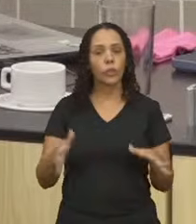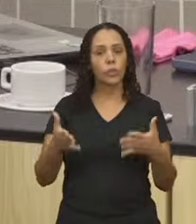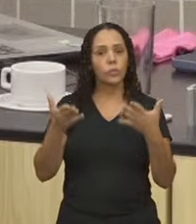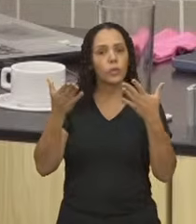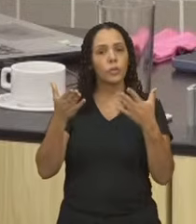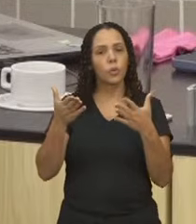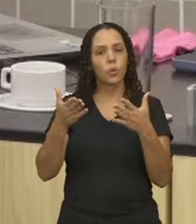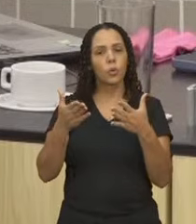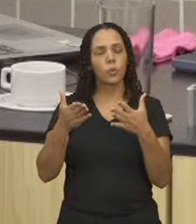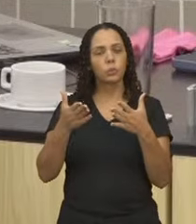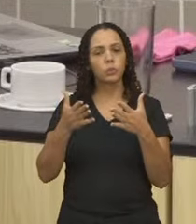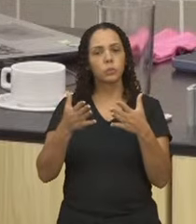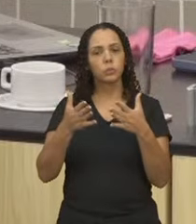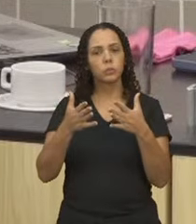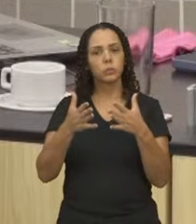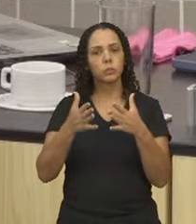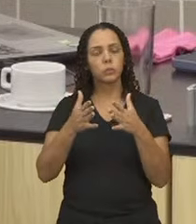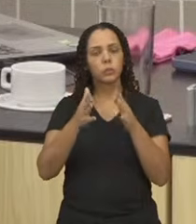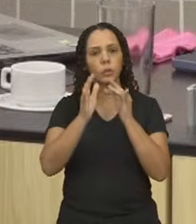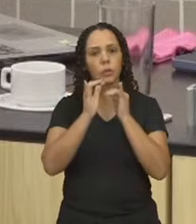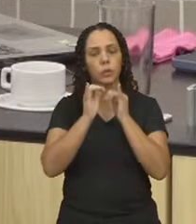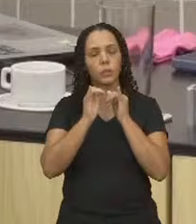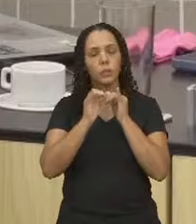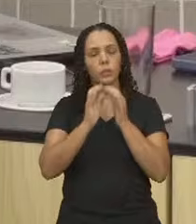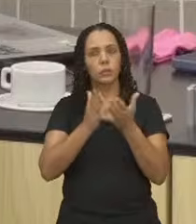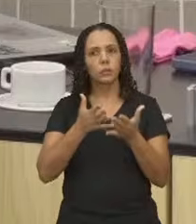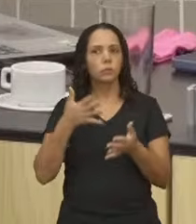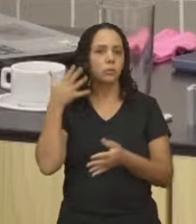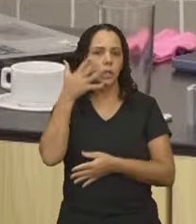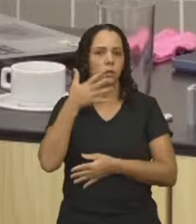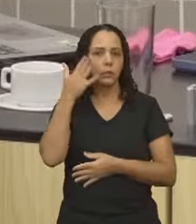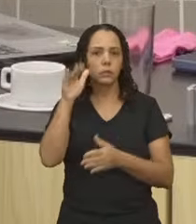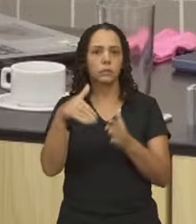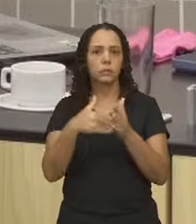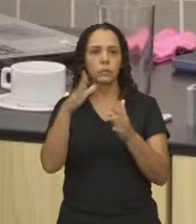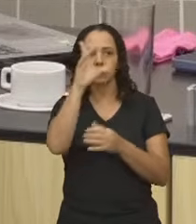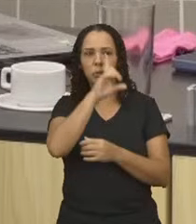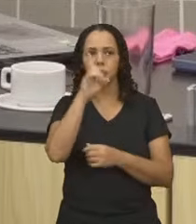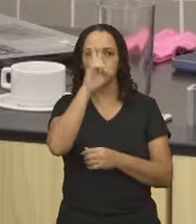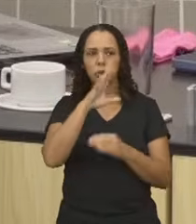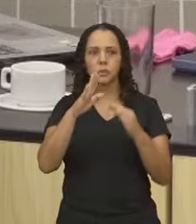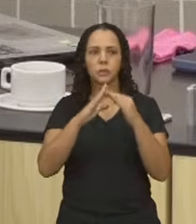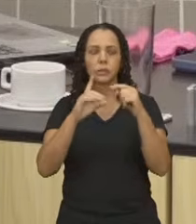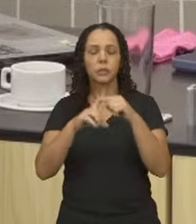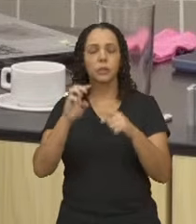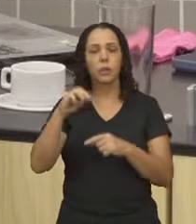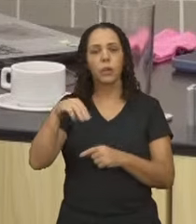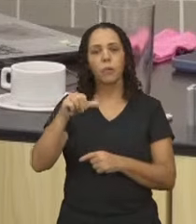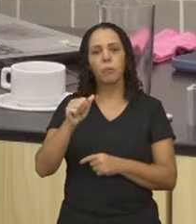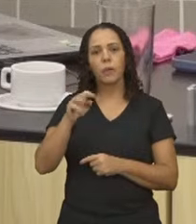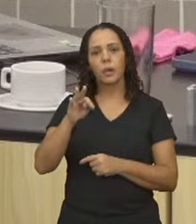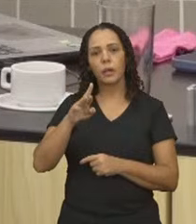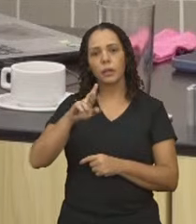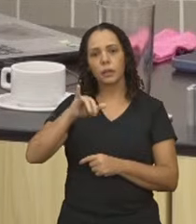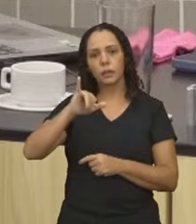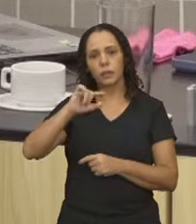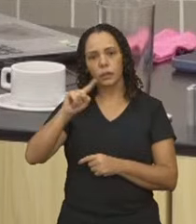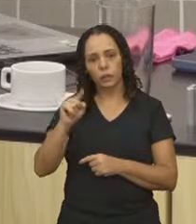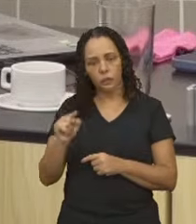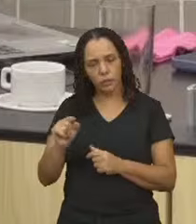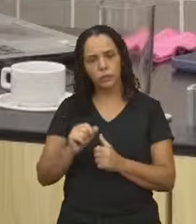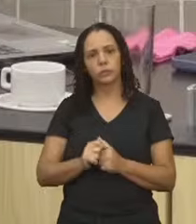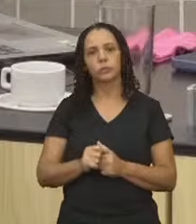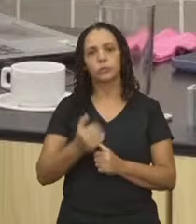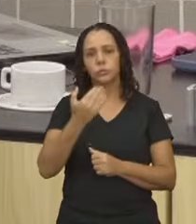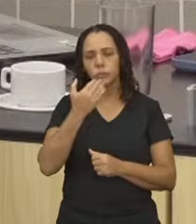edificante sermão proferido no último domingo na Igreja Matriz de Imaculada Conceição. Requeremos ao excelentíssimo senhor presidente desta